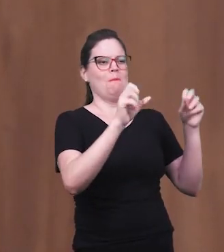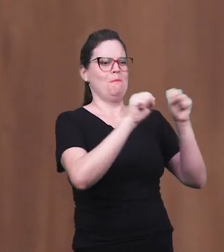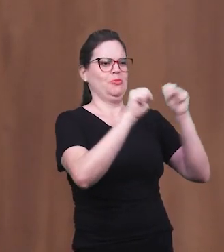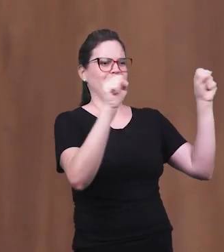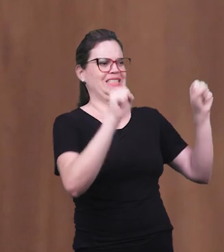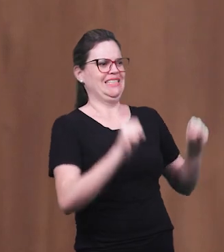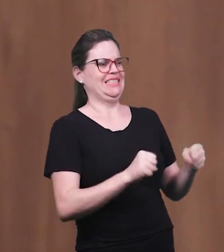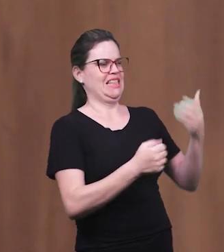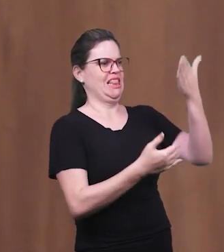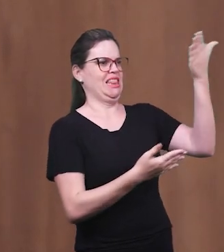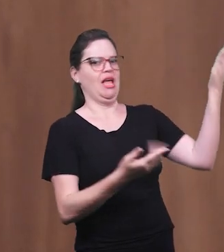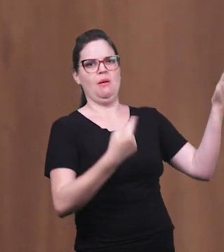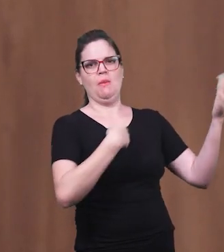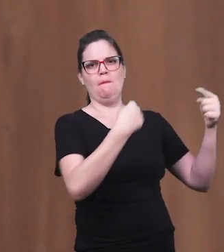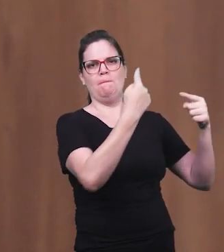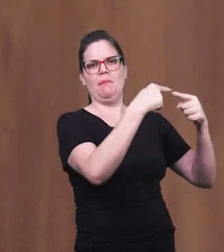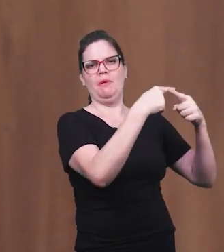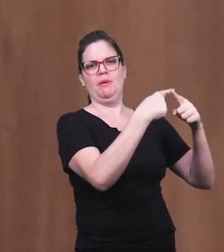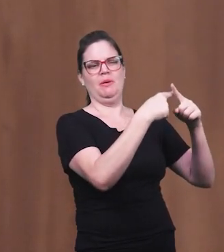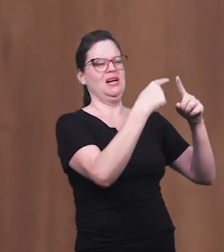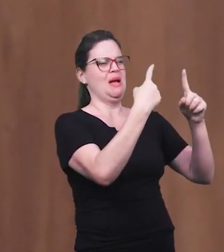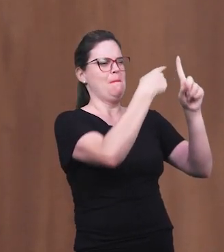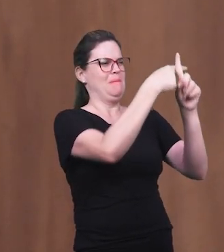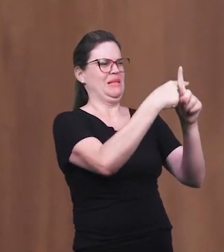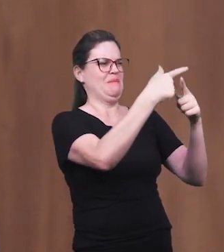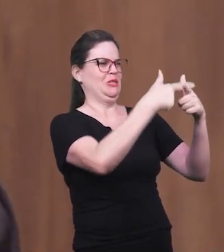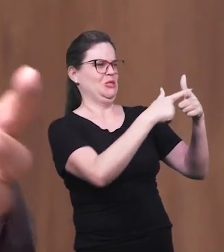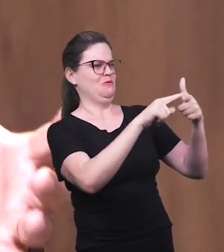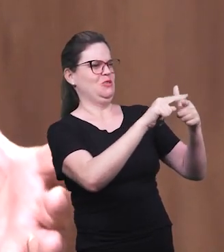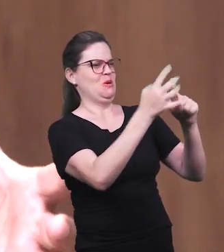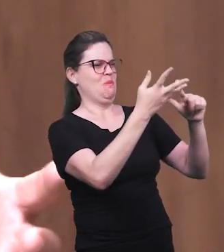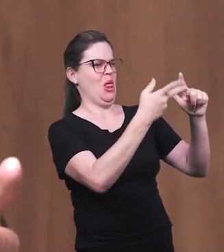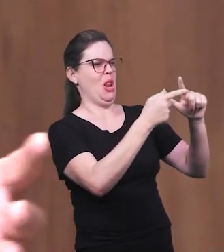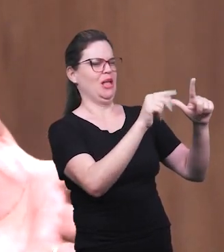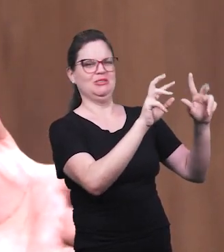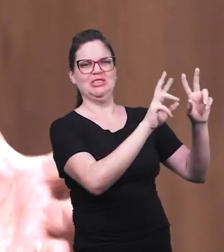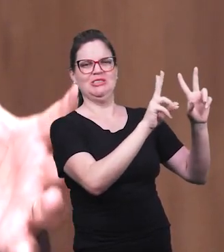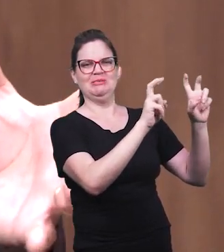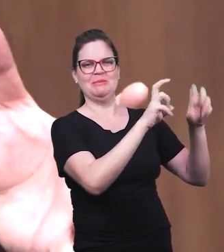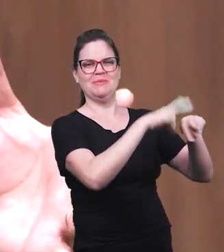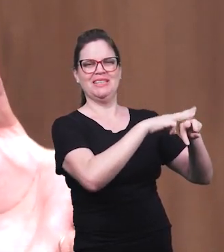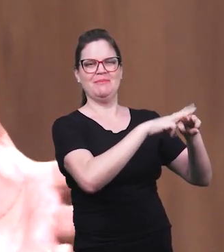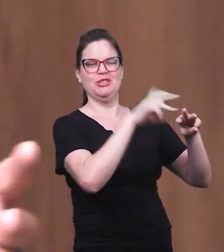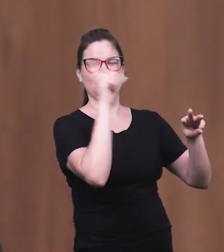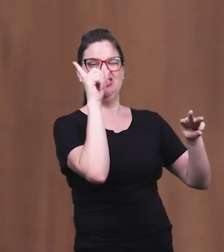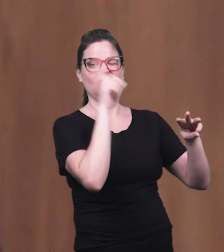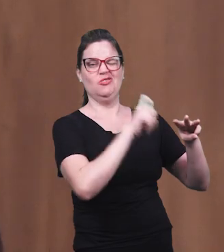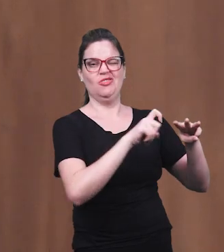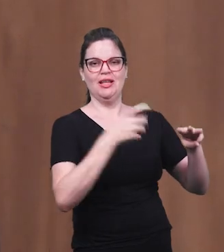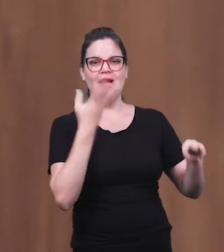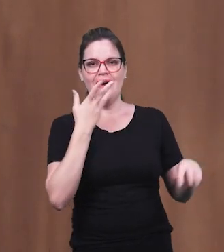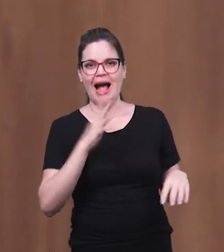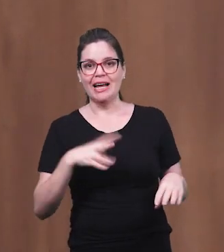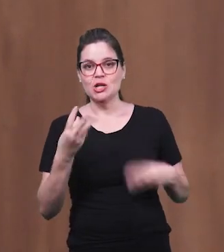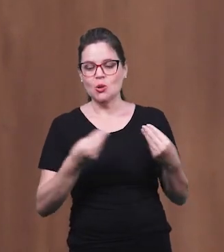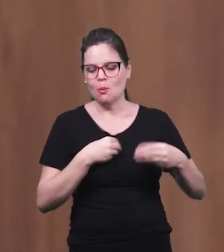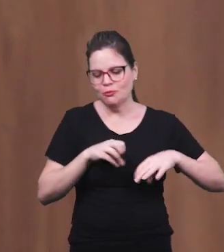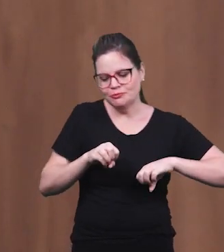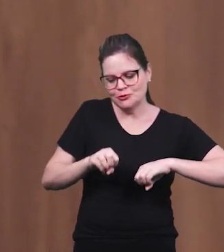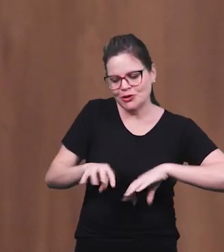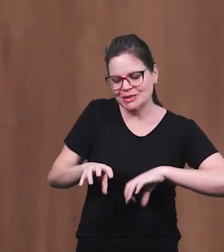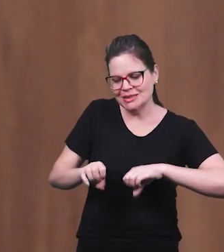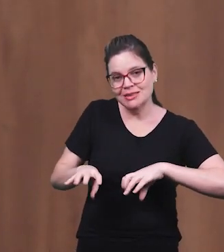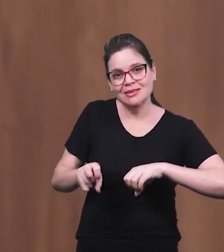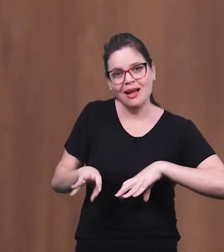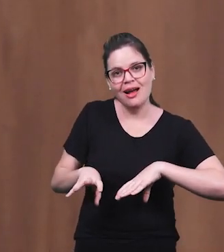uma criança, né? E o olho da criança brilhar vendo aquilo é uma coisa maravilhosa. Então, sim,